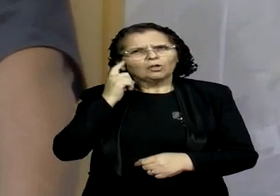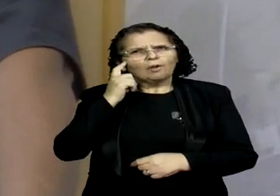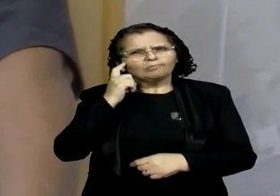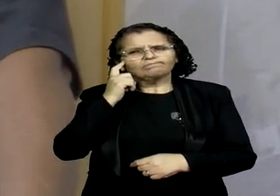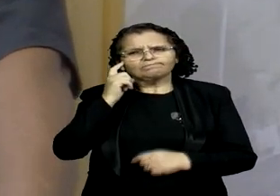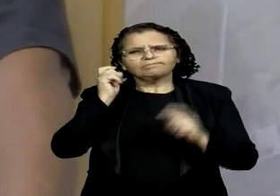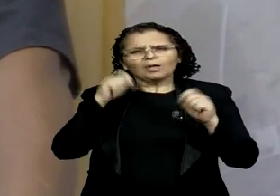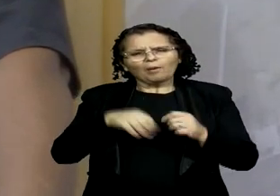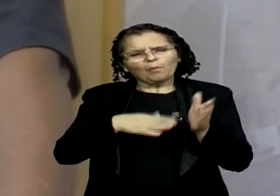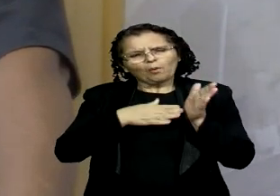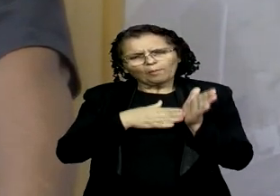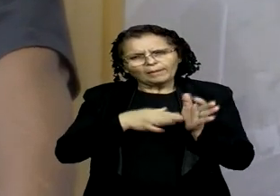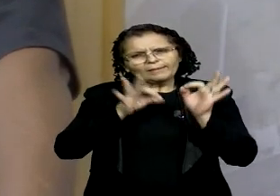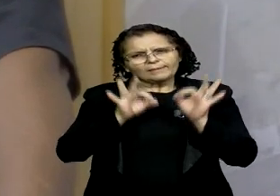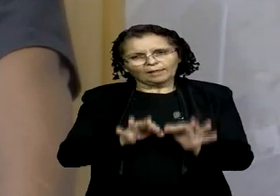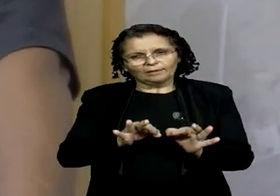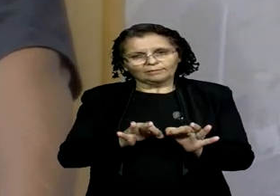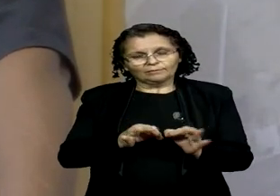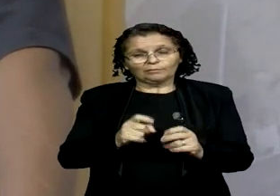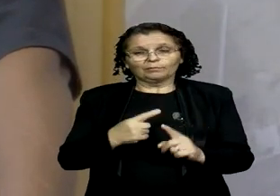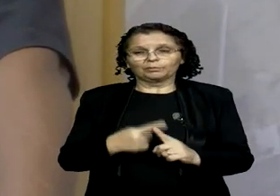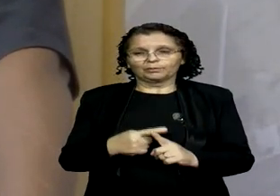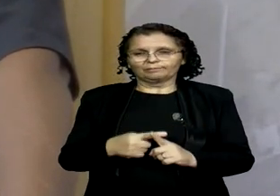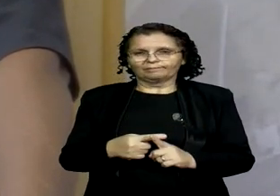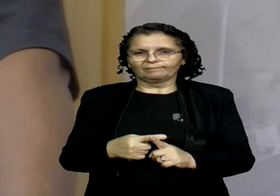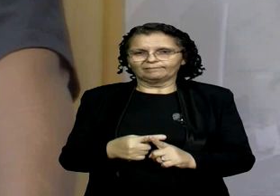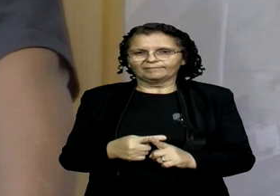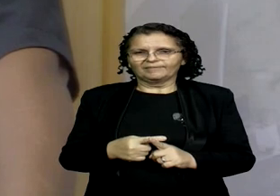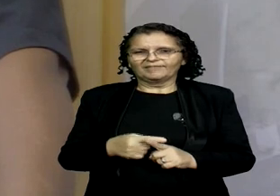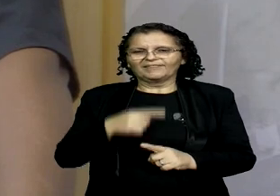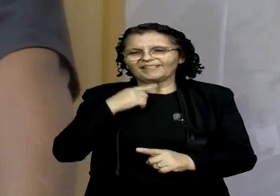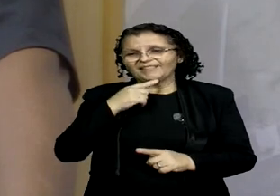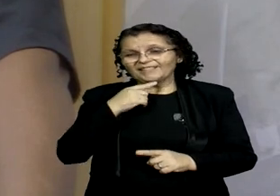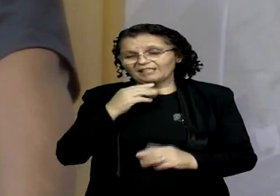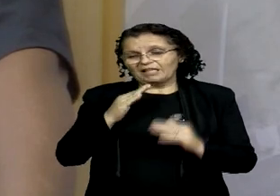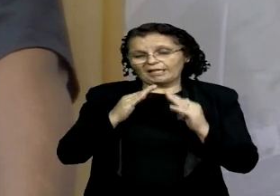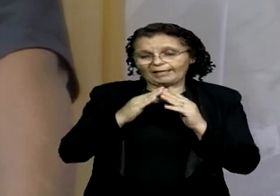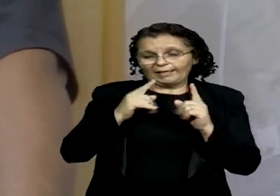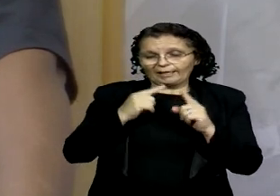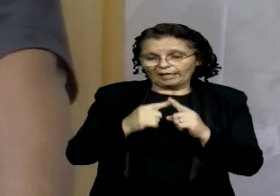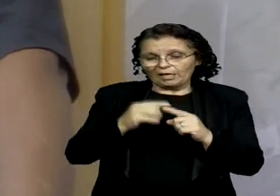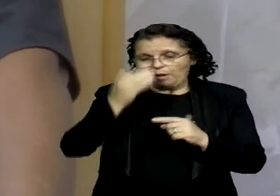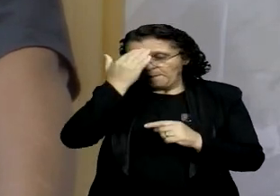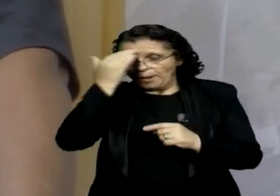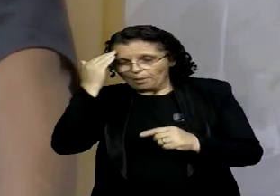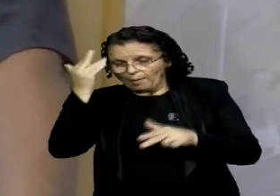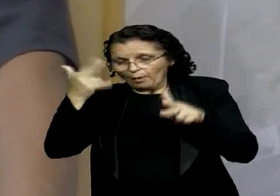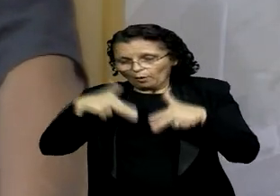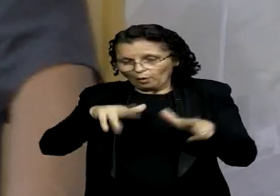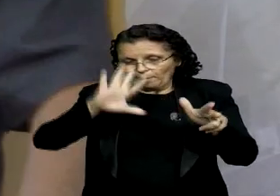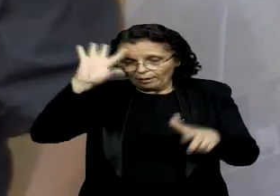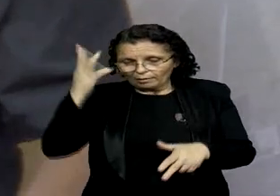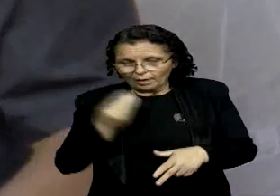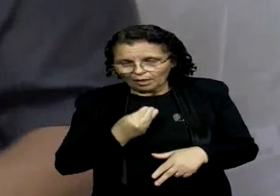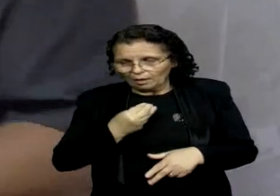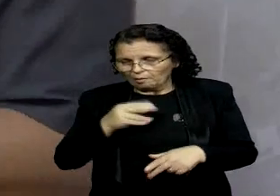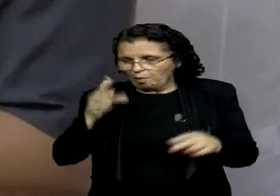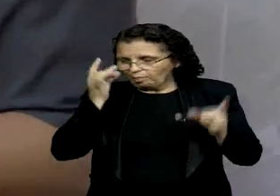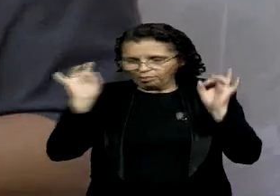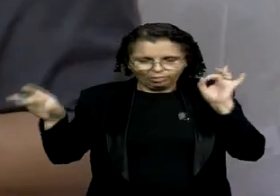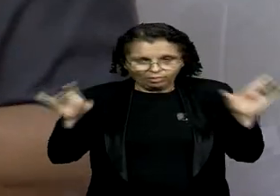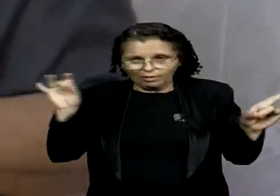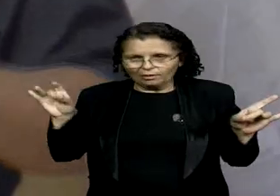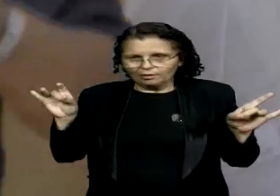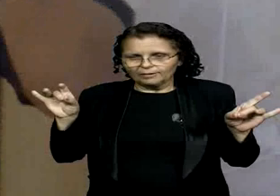caminho certo? Por que que eu digo isso? Porque não adianta a gente ir na igreja, a gente não banda no candomblé e a gente não olhar para o vizinho. Porque os